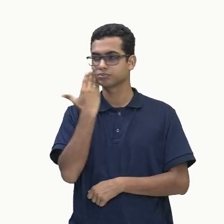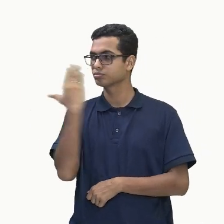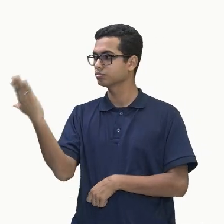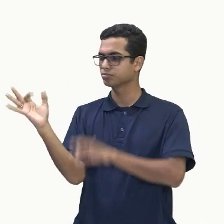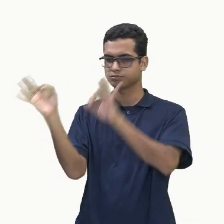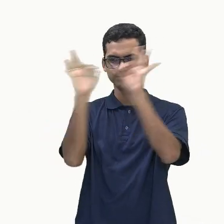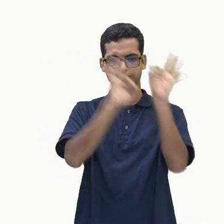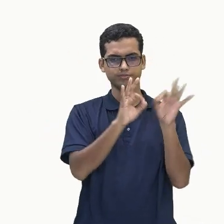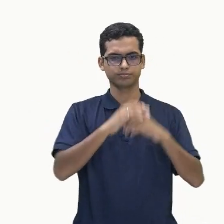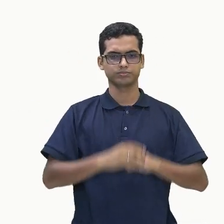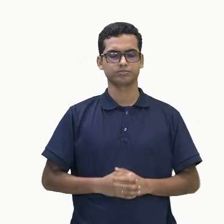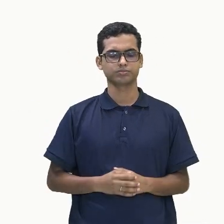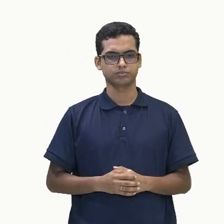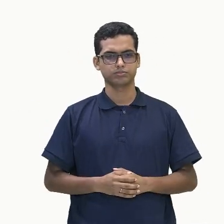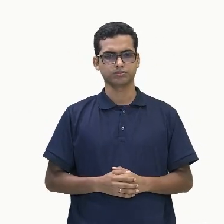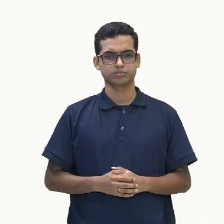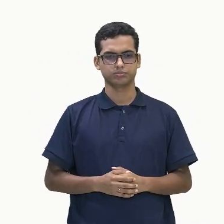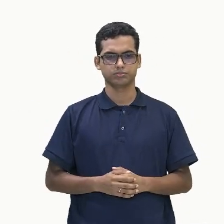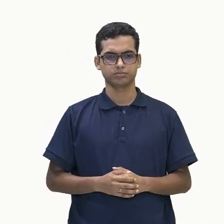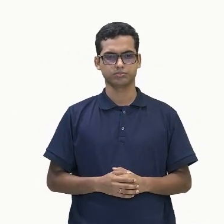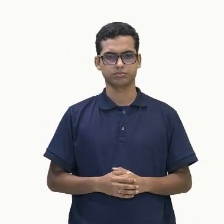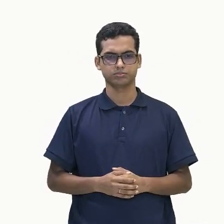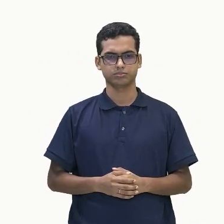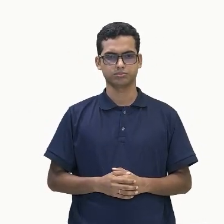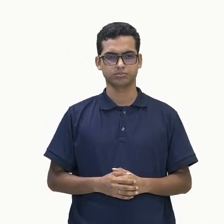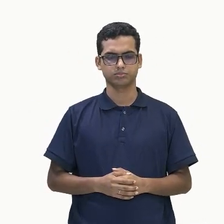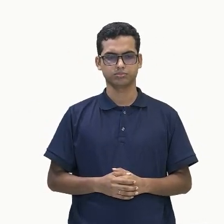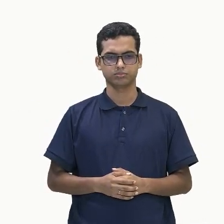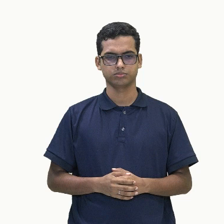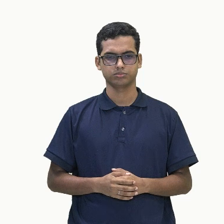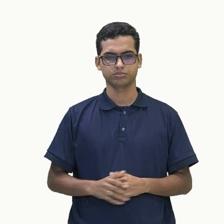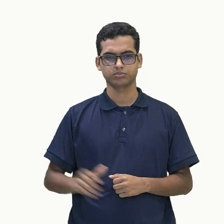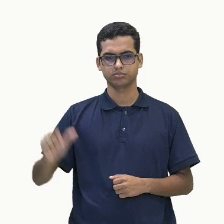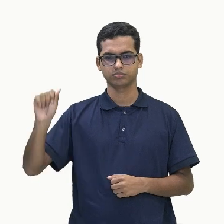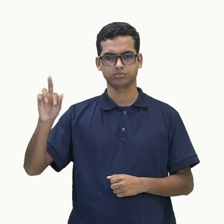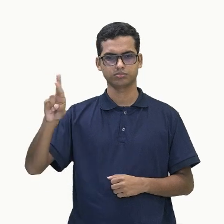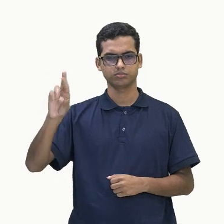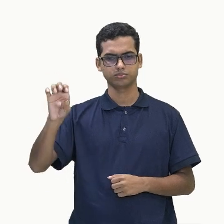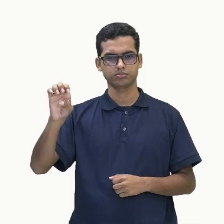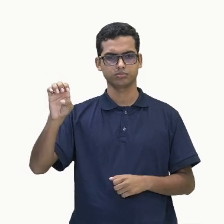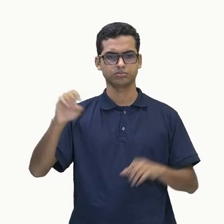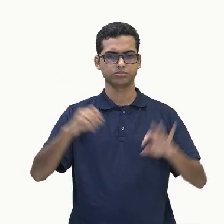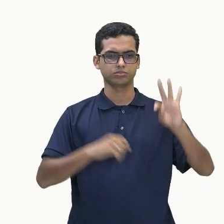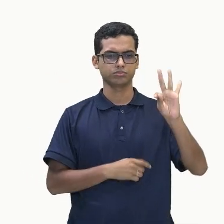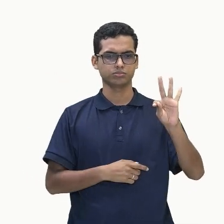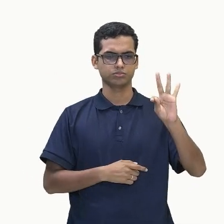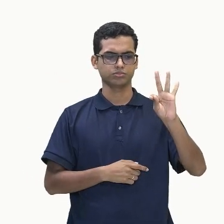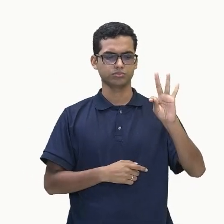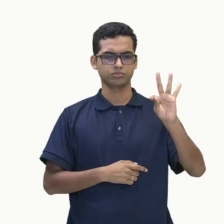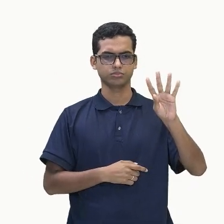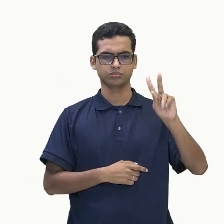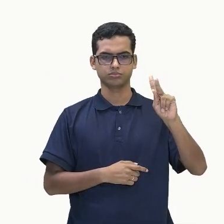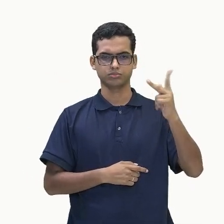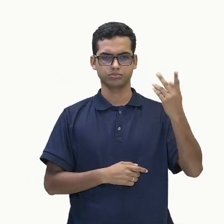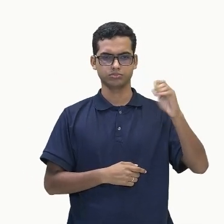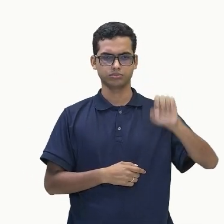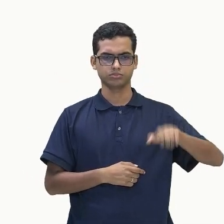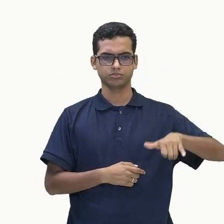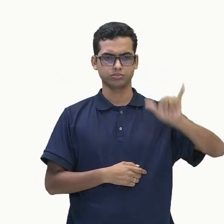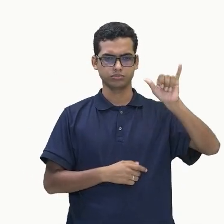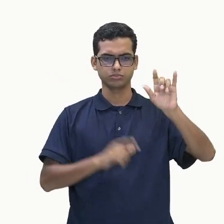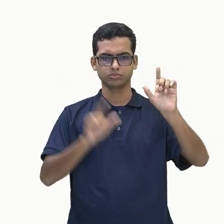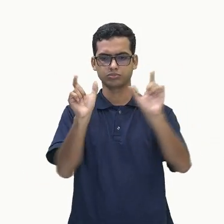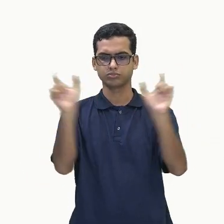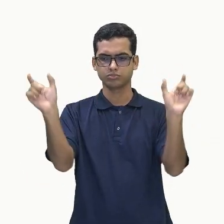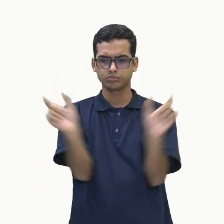Olha só, eu desinverti estes dois, ó, né? They are talking. Eles estão